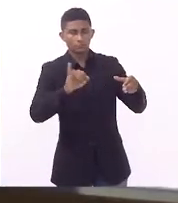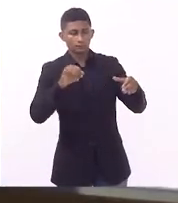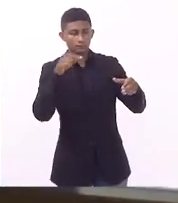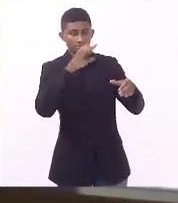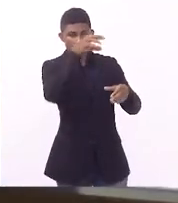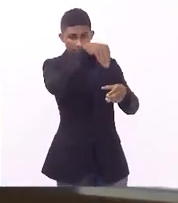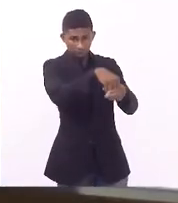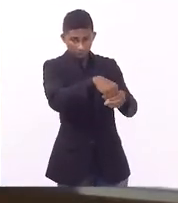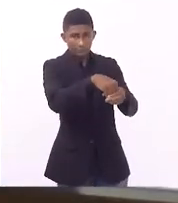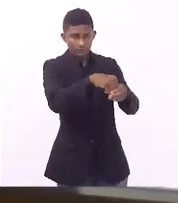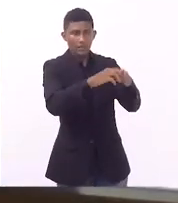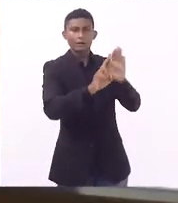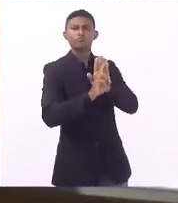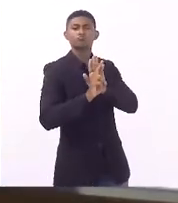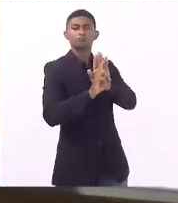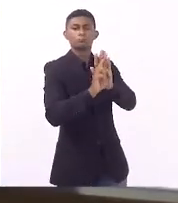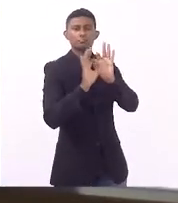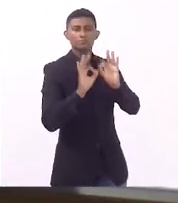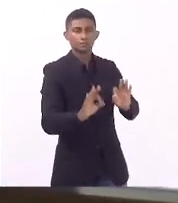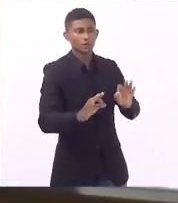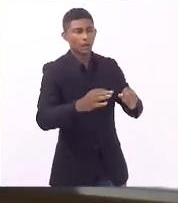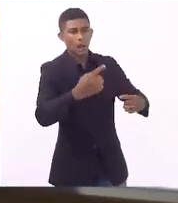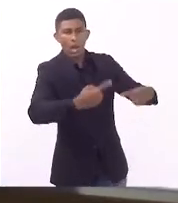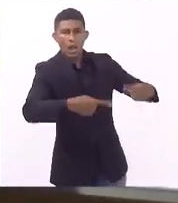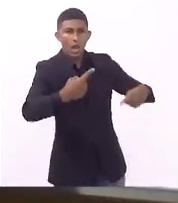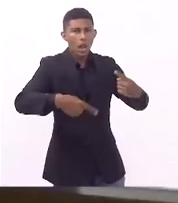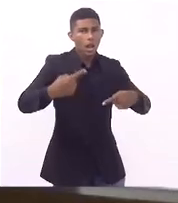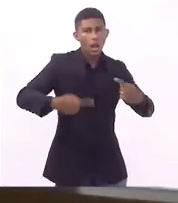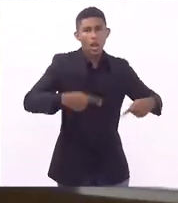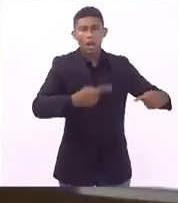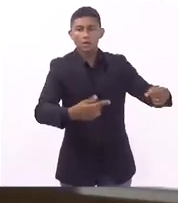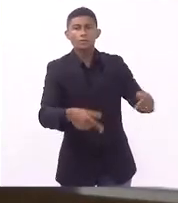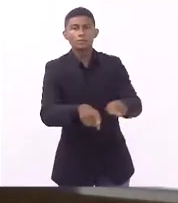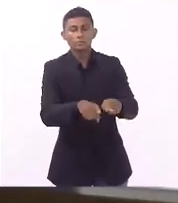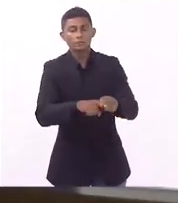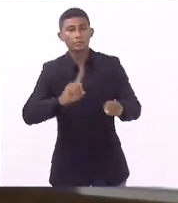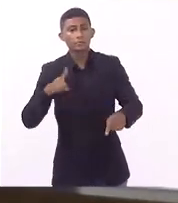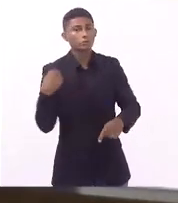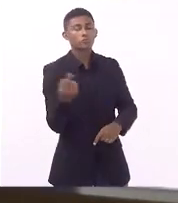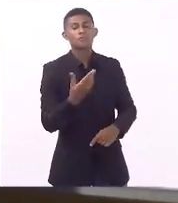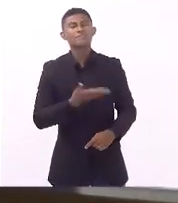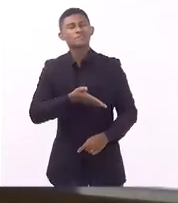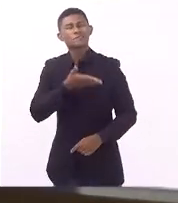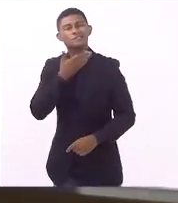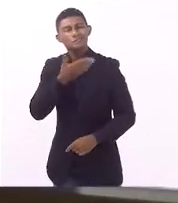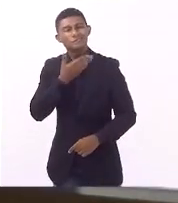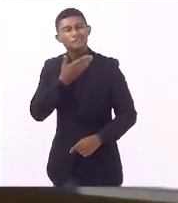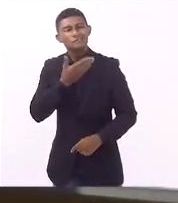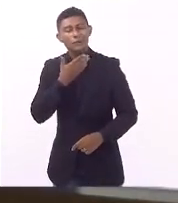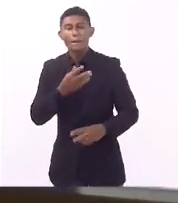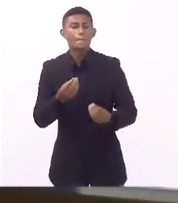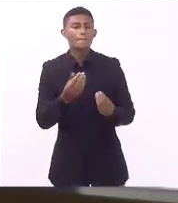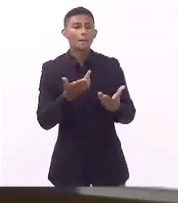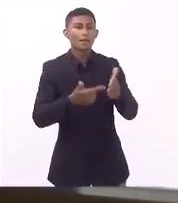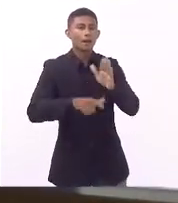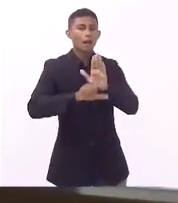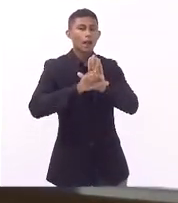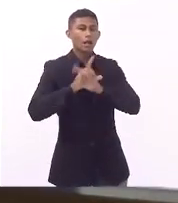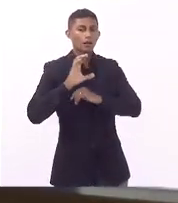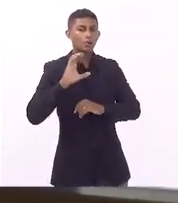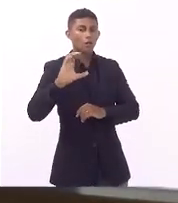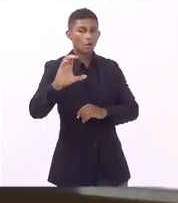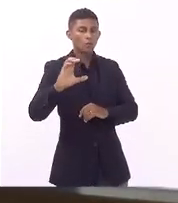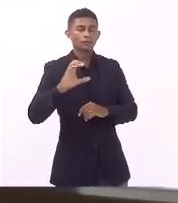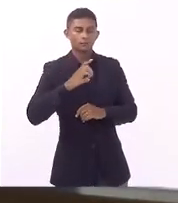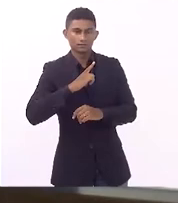representativa de discussão, para estar aberta e ser uma voz para que nossa lei das cotas, que durante esses